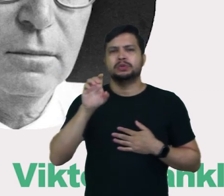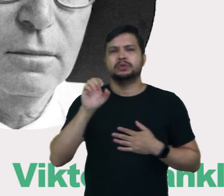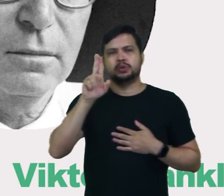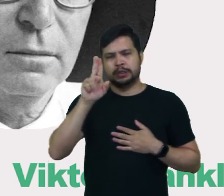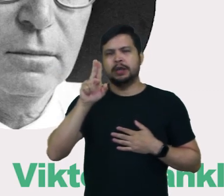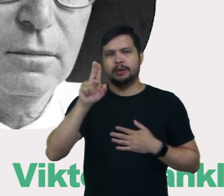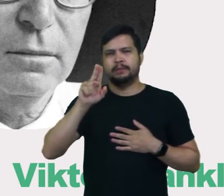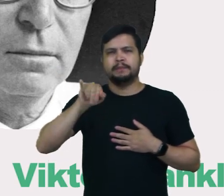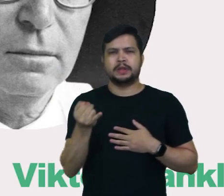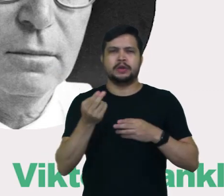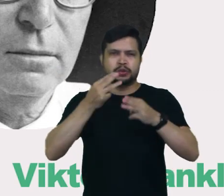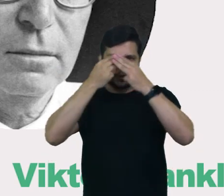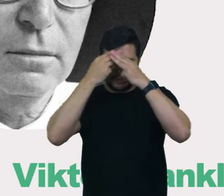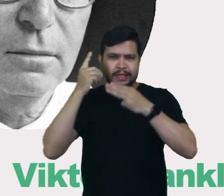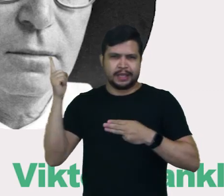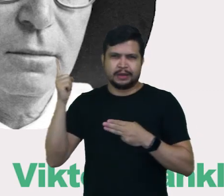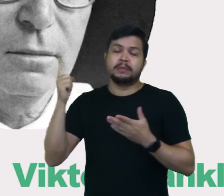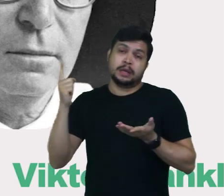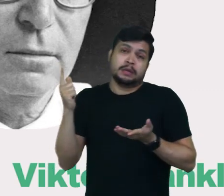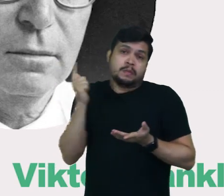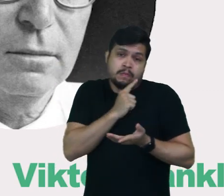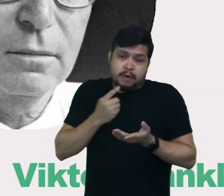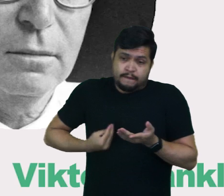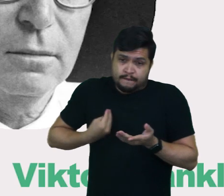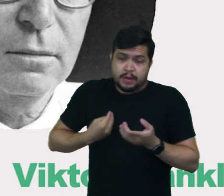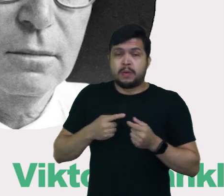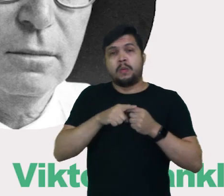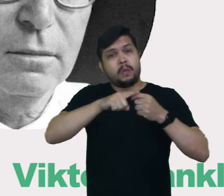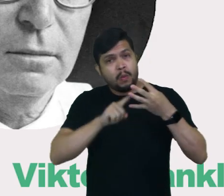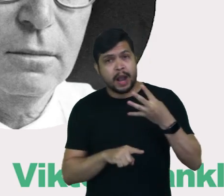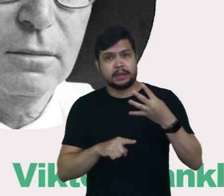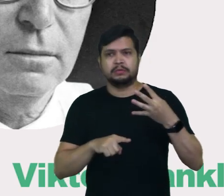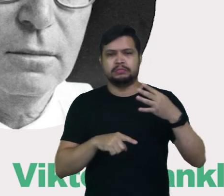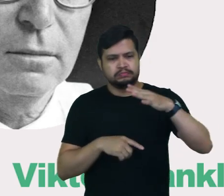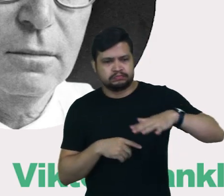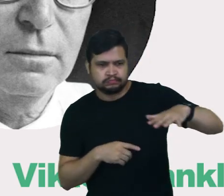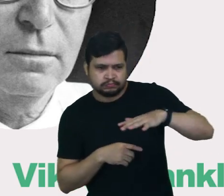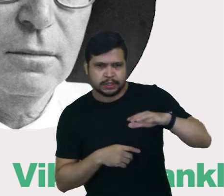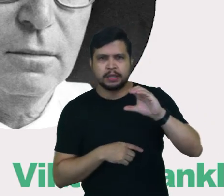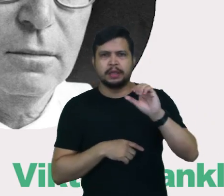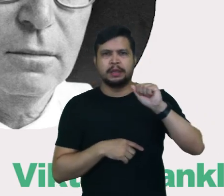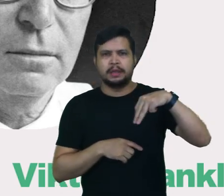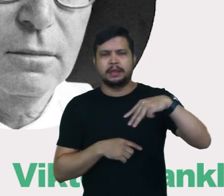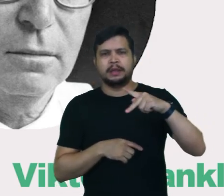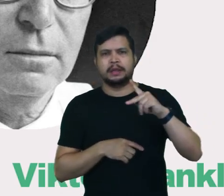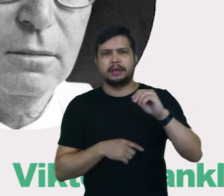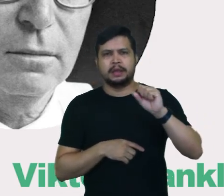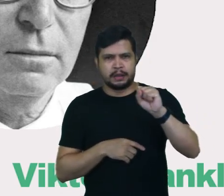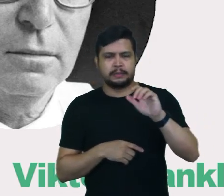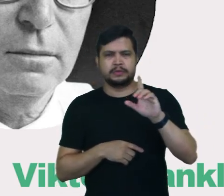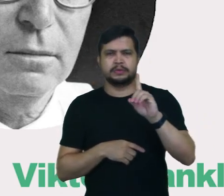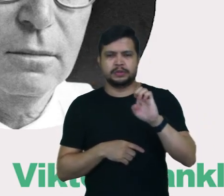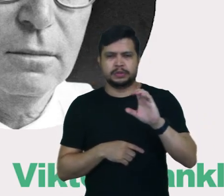judeu, que sobreviveu a 4 campos de concentração. Como ele sobreviveu a 4 campos